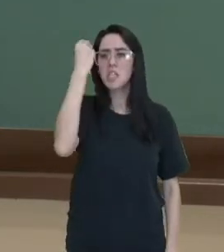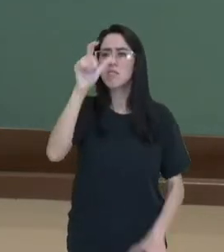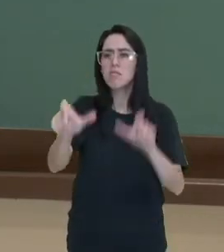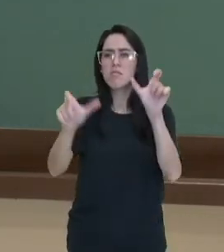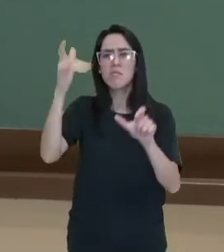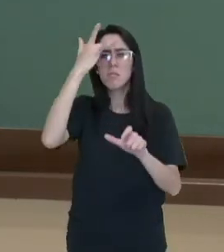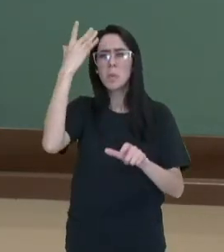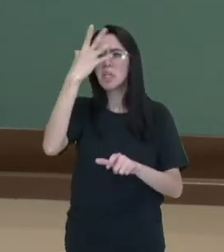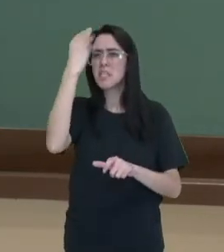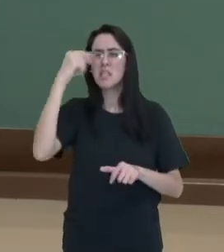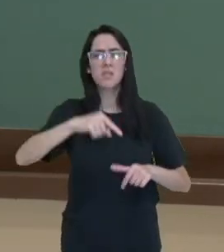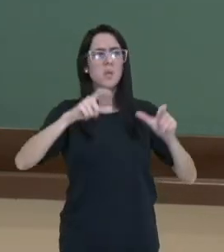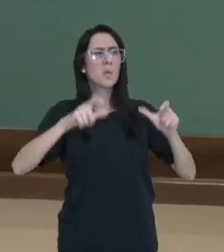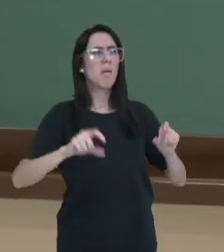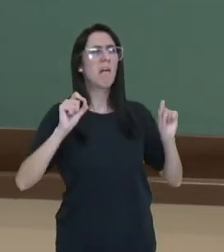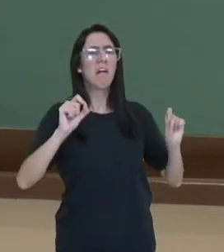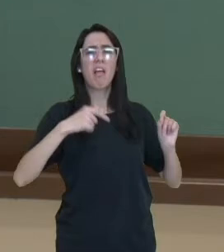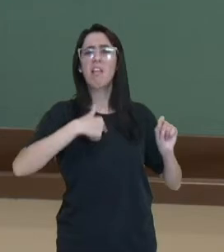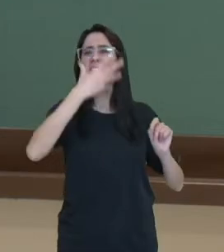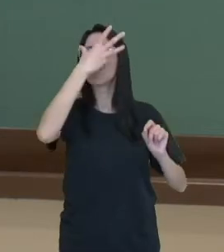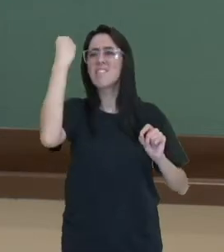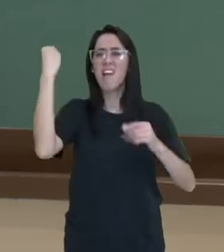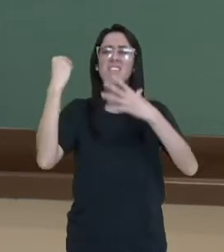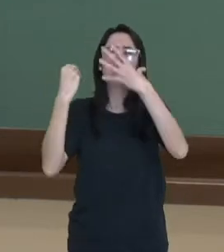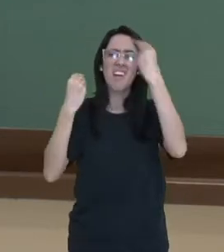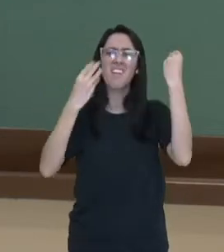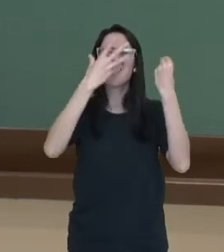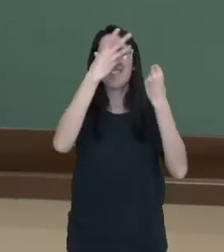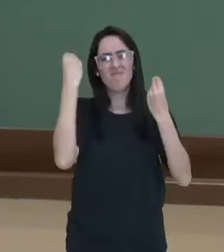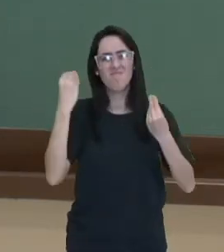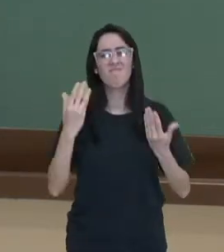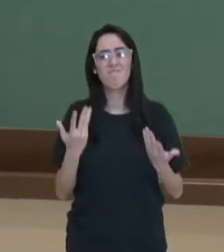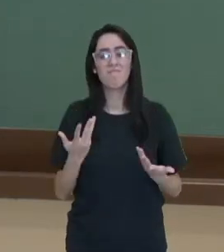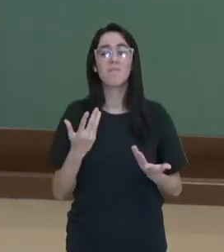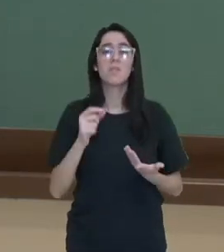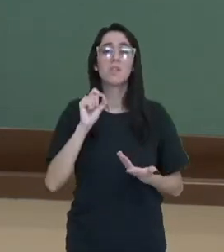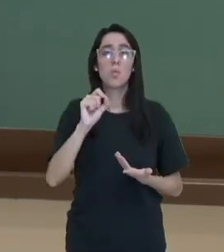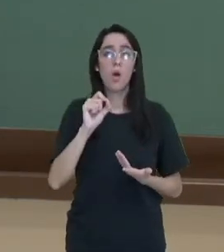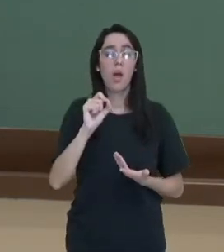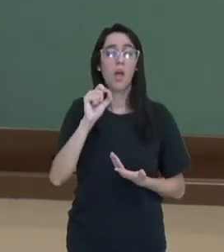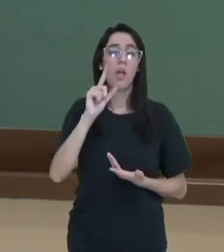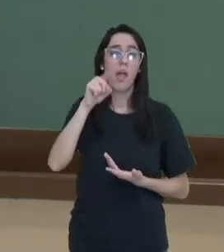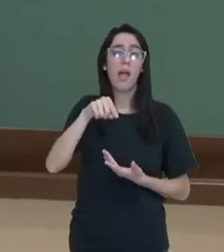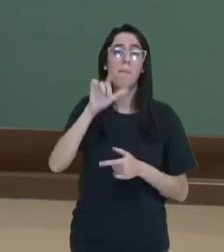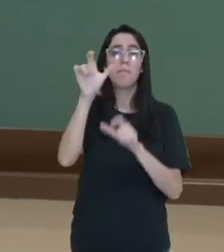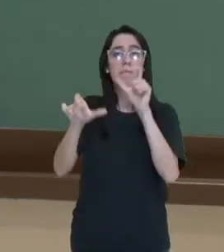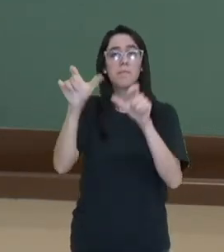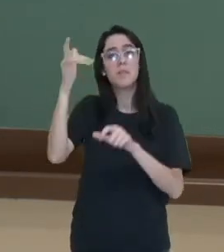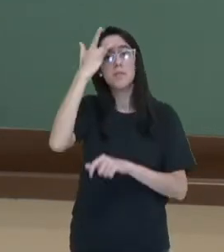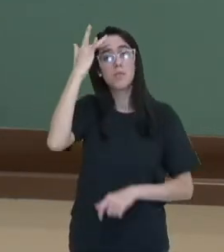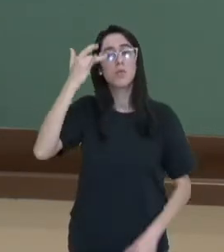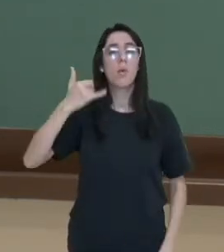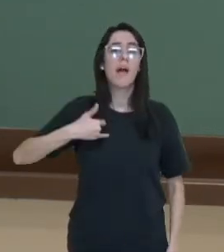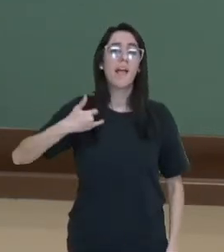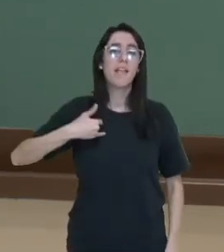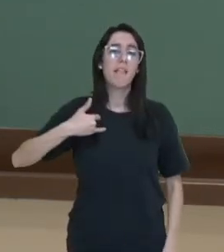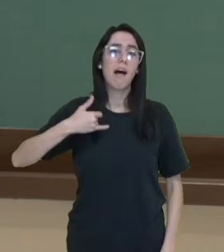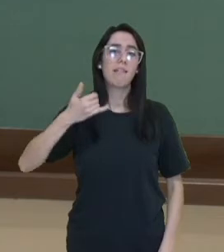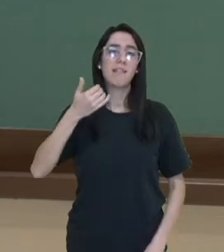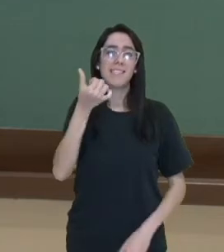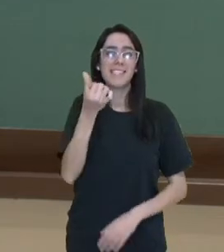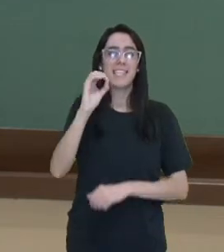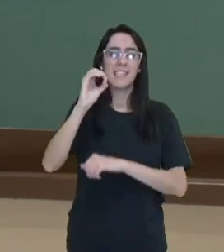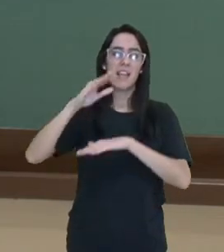pessoas que ela conviveu, né? E geralmente ela acomete pessoas com mais de 60 anos, pessoas